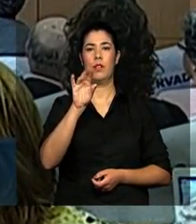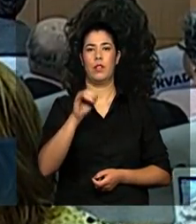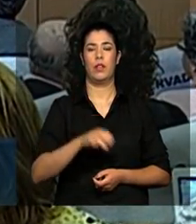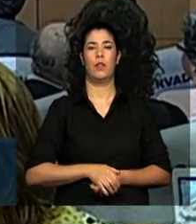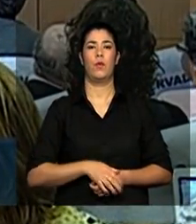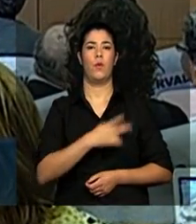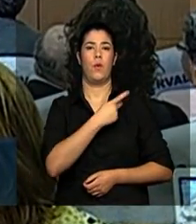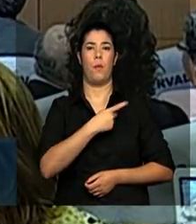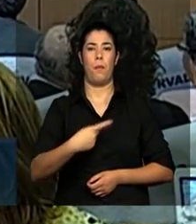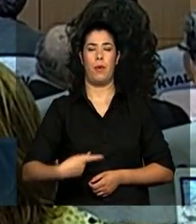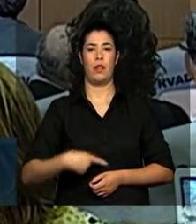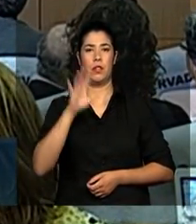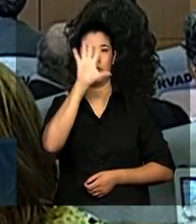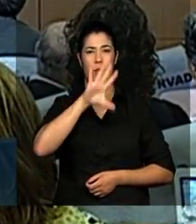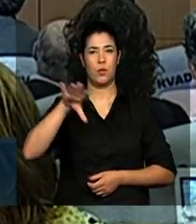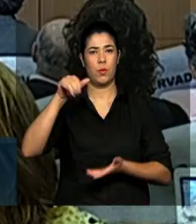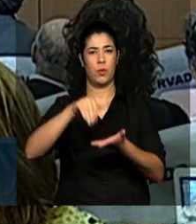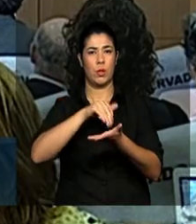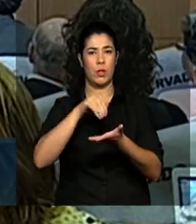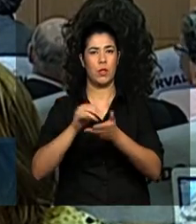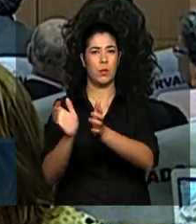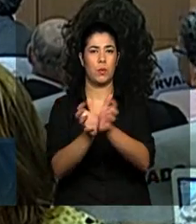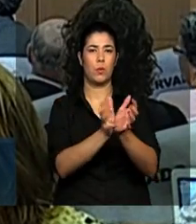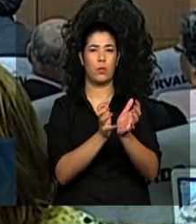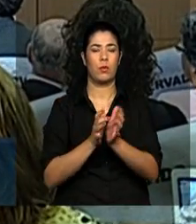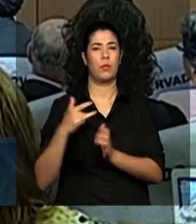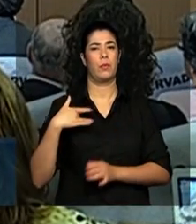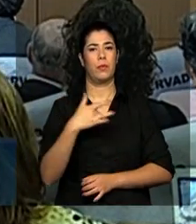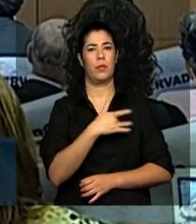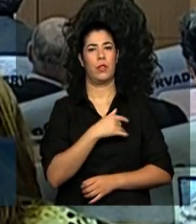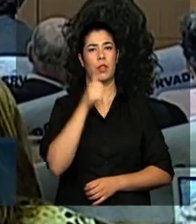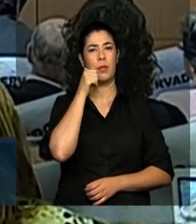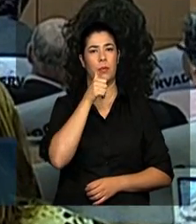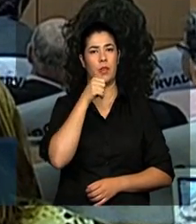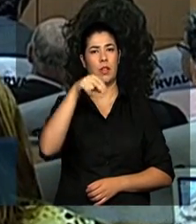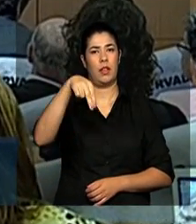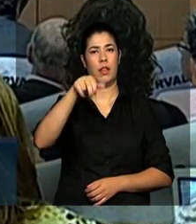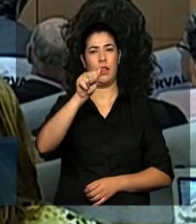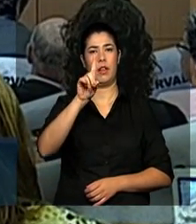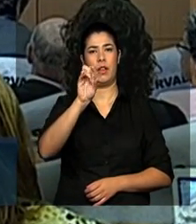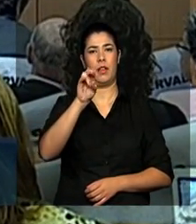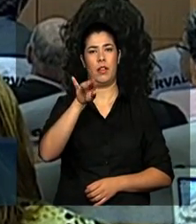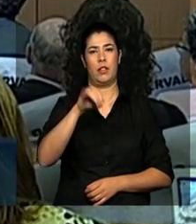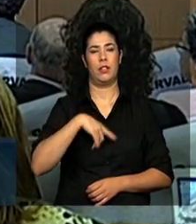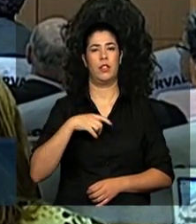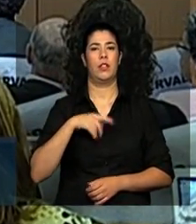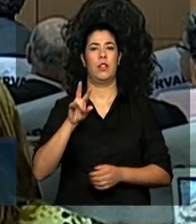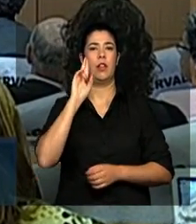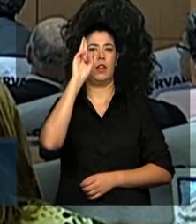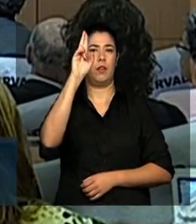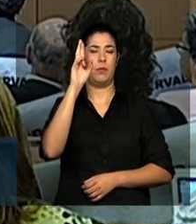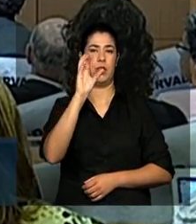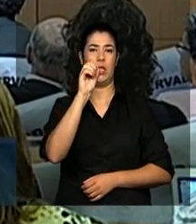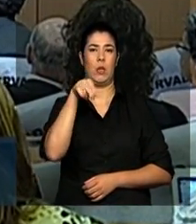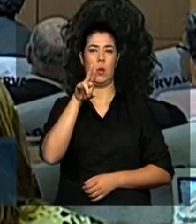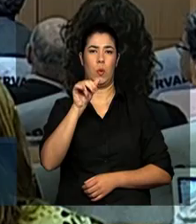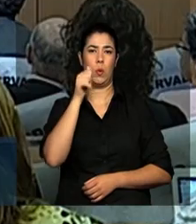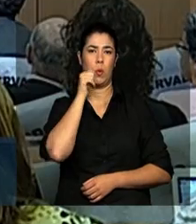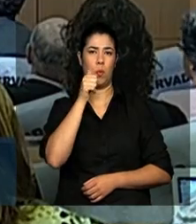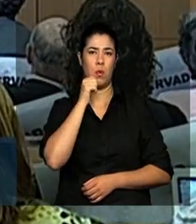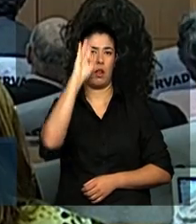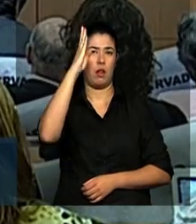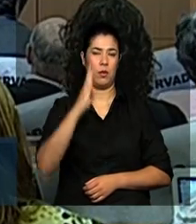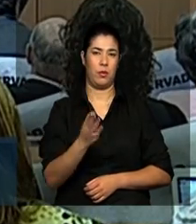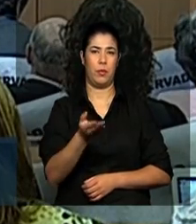Secretarias Municipais de Saúde, da senhora Nadine Gasman, representante do Escritório das Nações Unidas Mulheres no